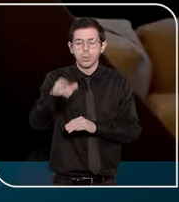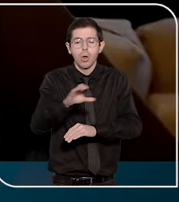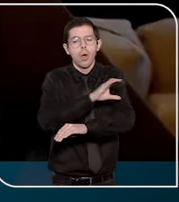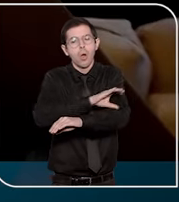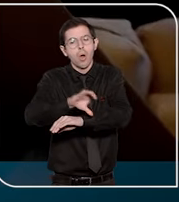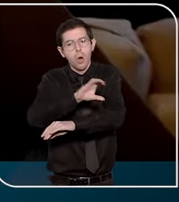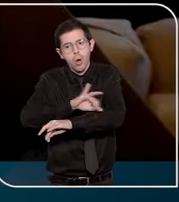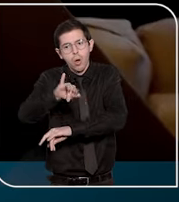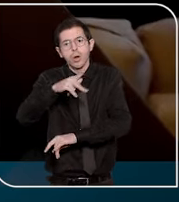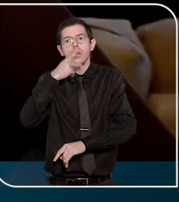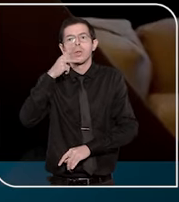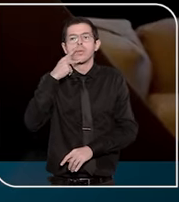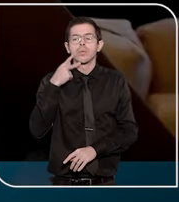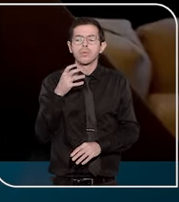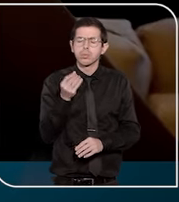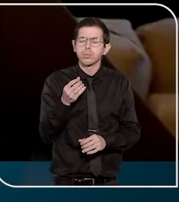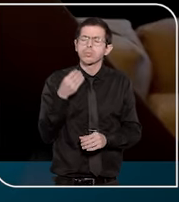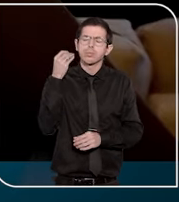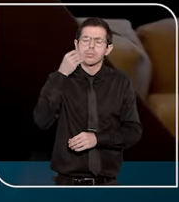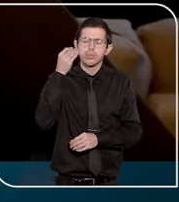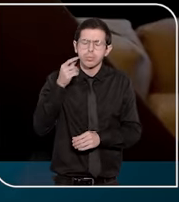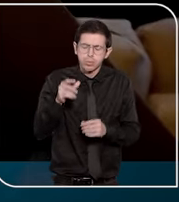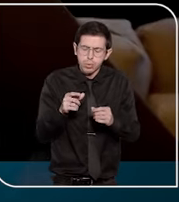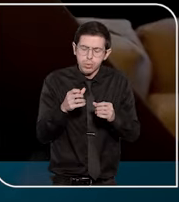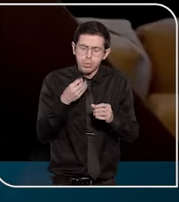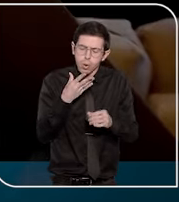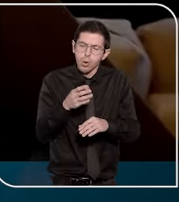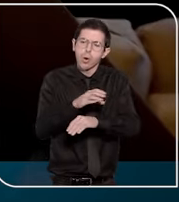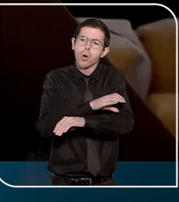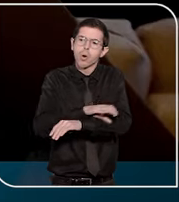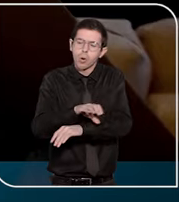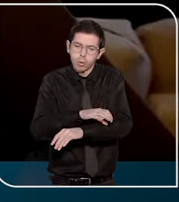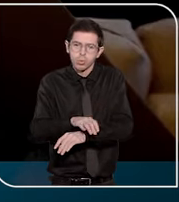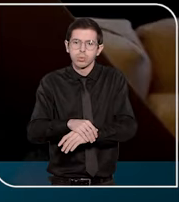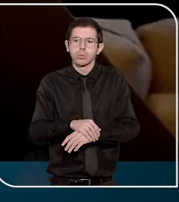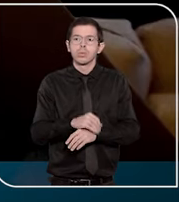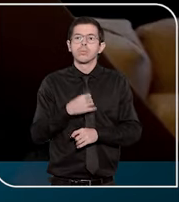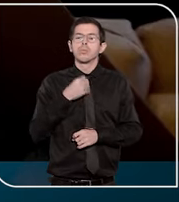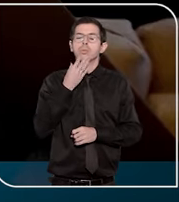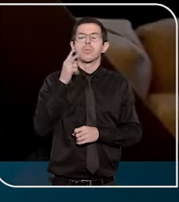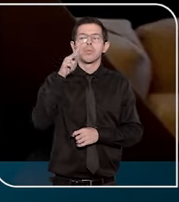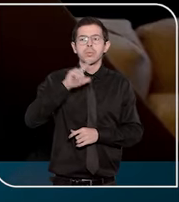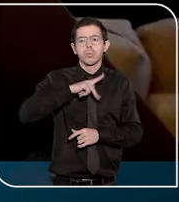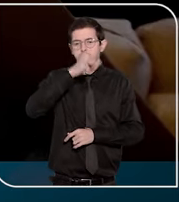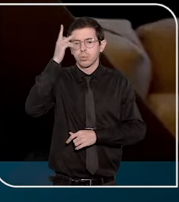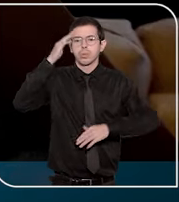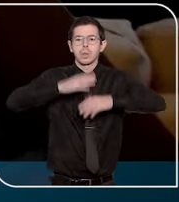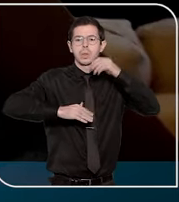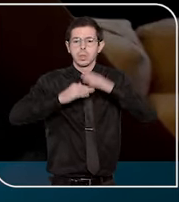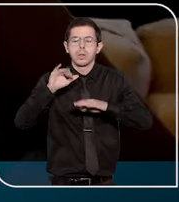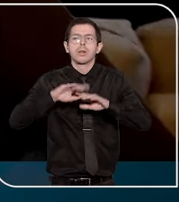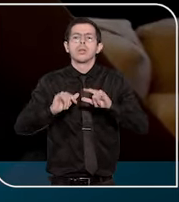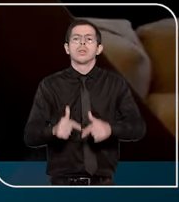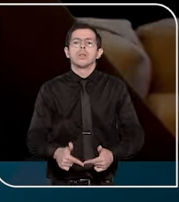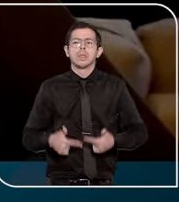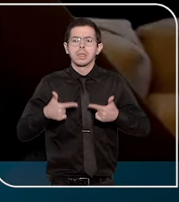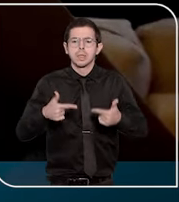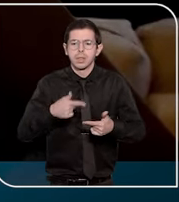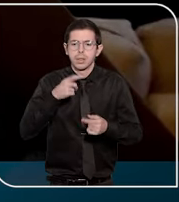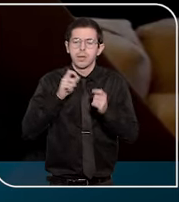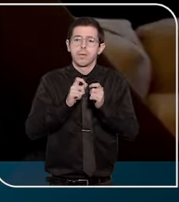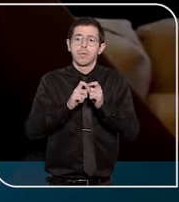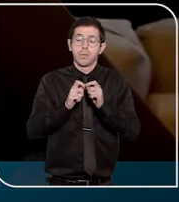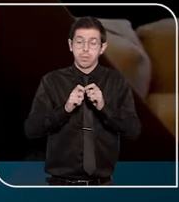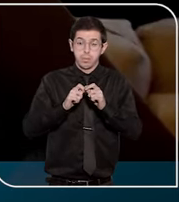experiência maravilhosa, muito gratificante, e é muito bom ver que tem gente competente, empenhada, fazendo o possível aqui para esse nosso trabalho